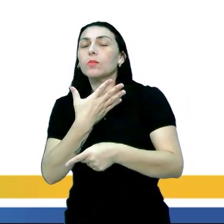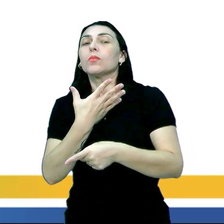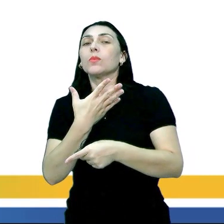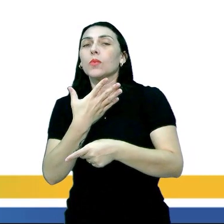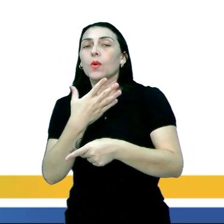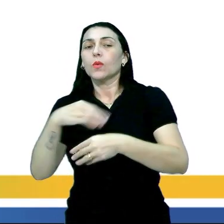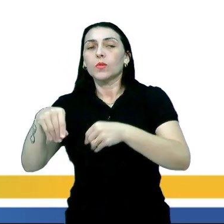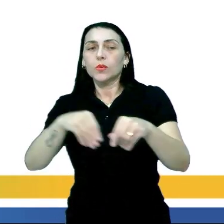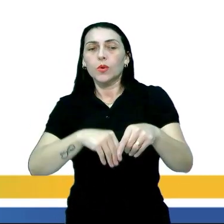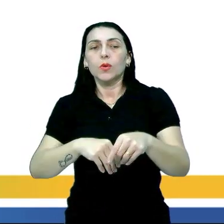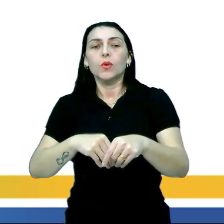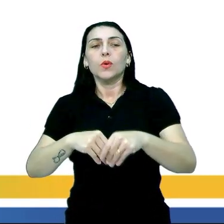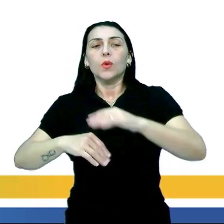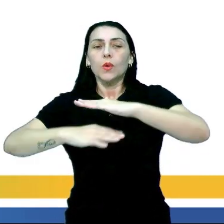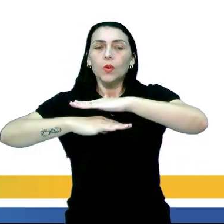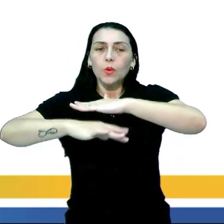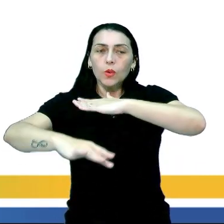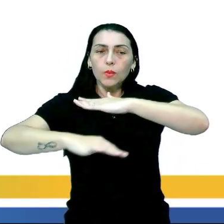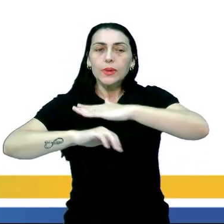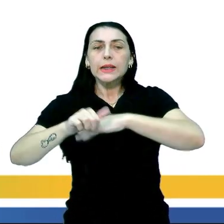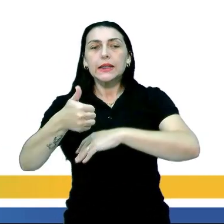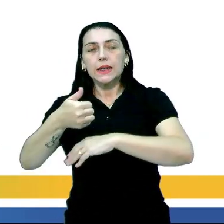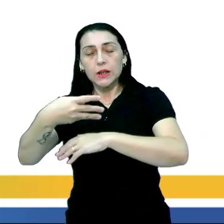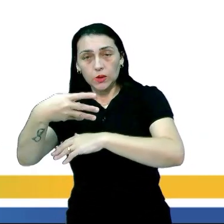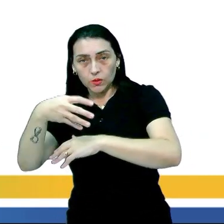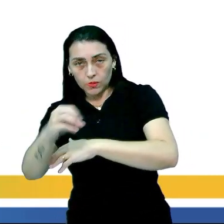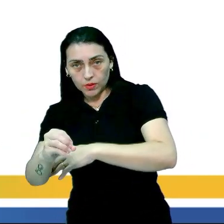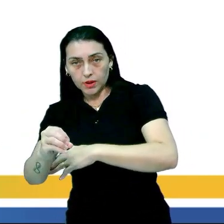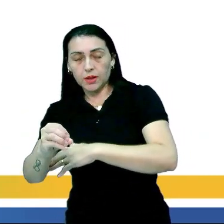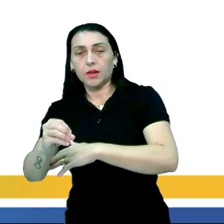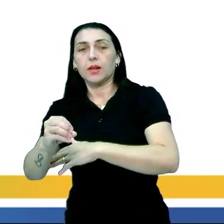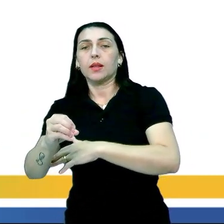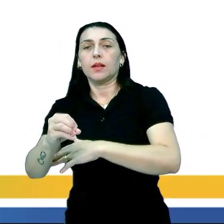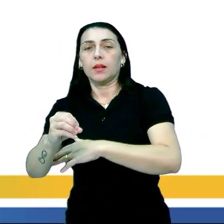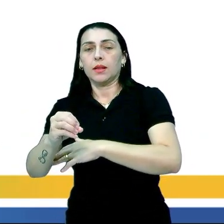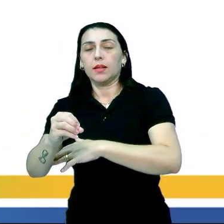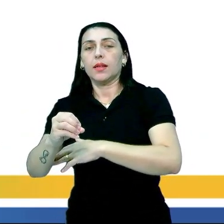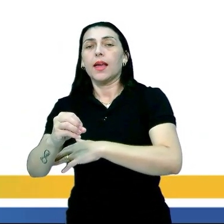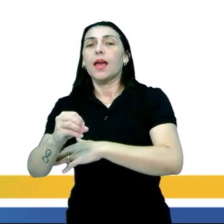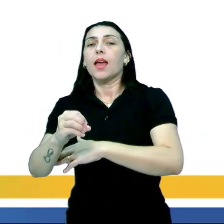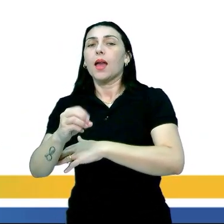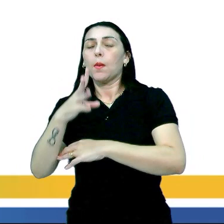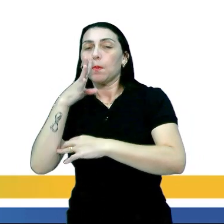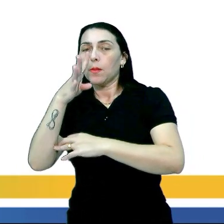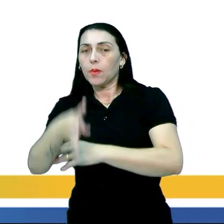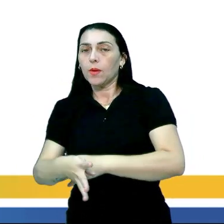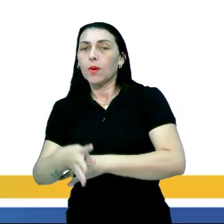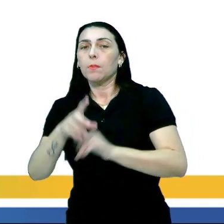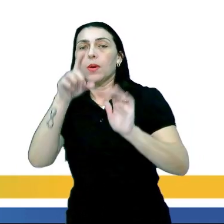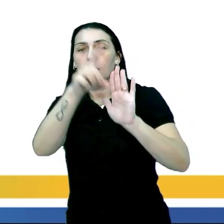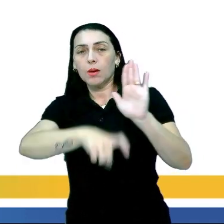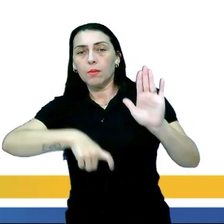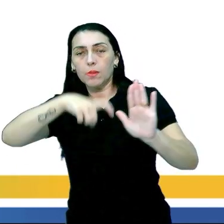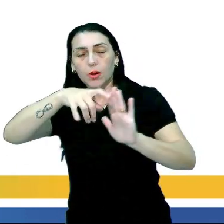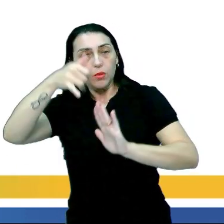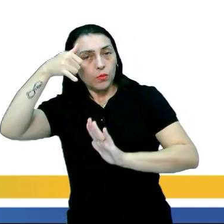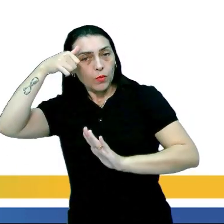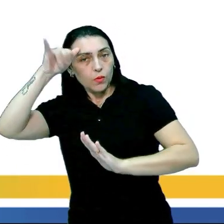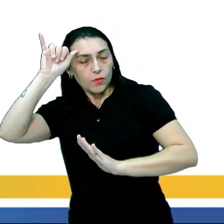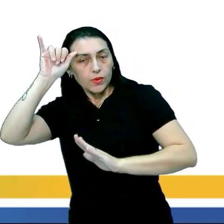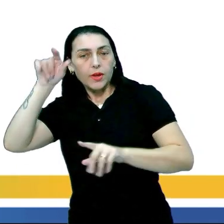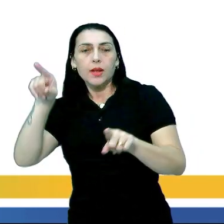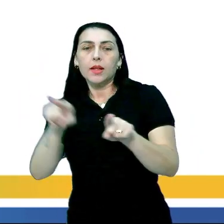Pantanal, com cerca de 140 mil quilômetros quadrados, é ameaçado pela pecuária bovina,